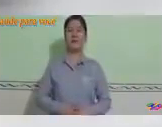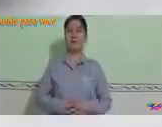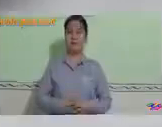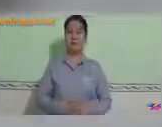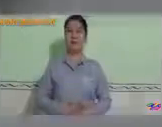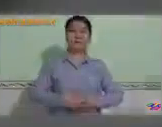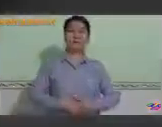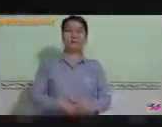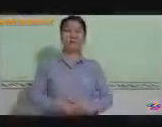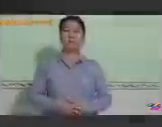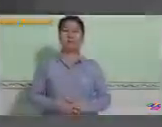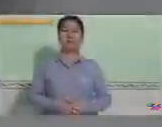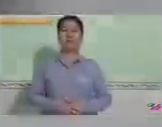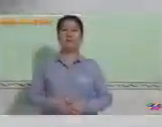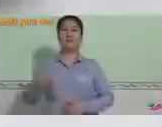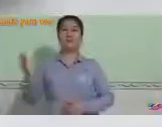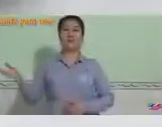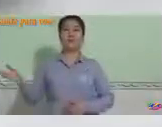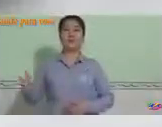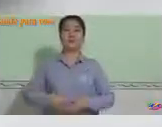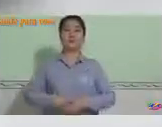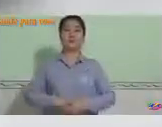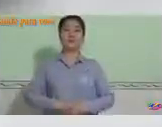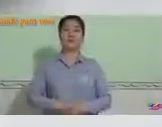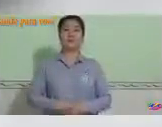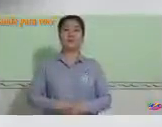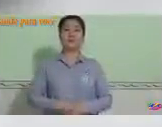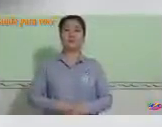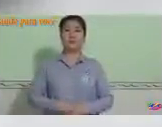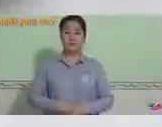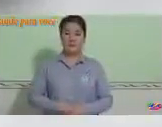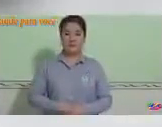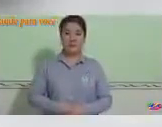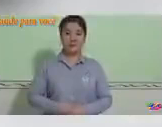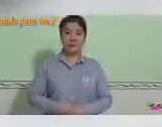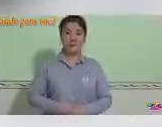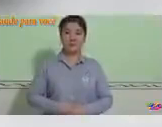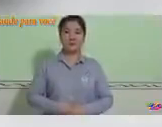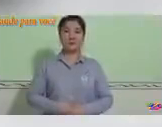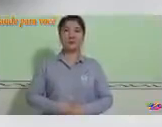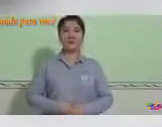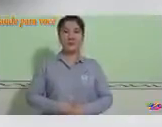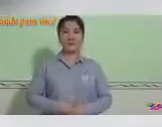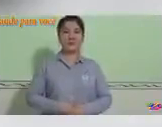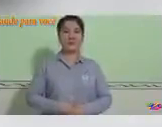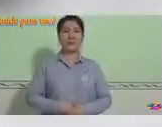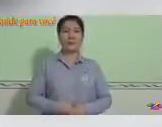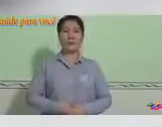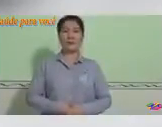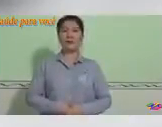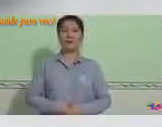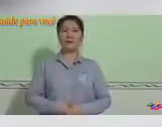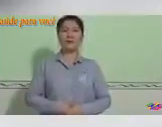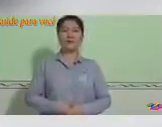de forma constante, como por exemplo mexer as mãos, bater na cabeça, bater a cabeça na parede,